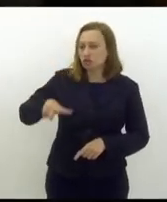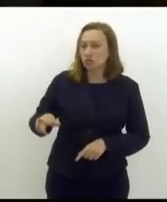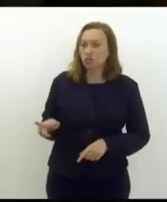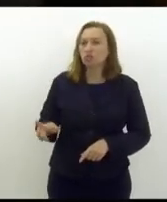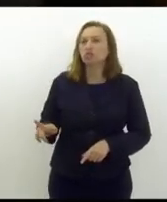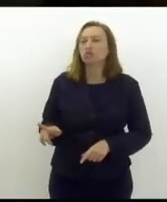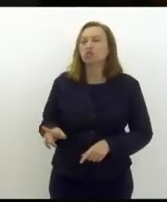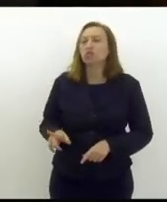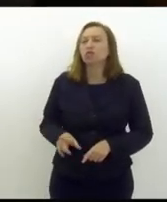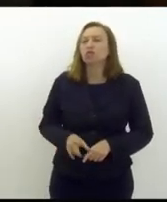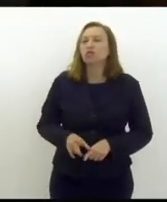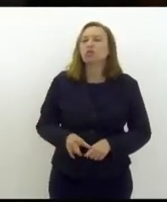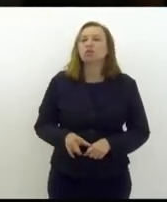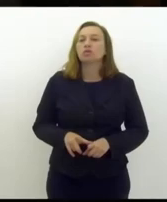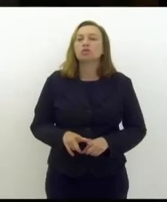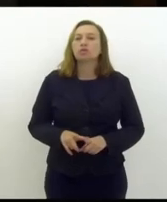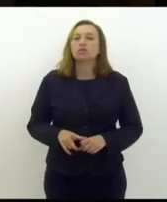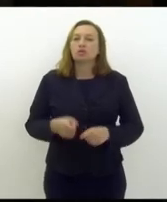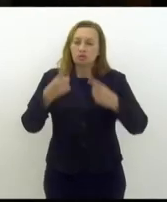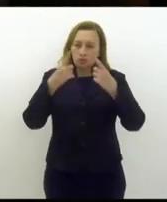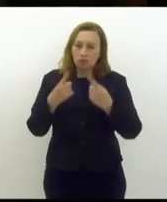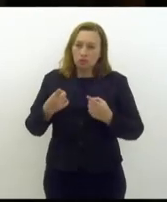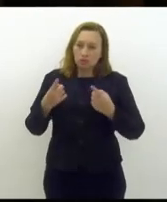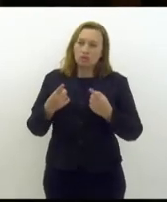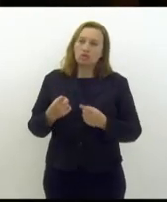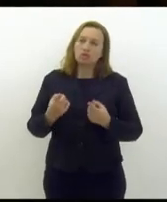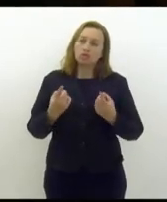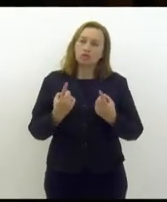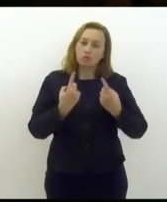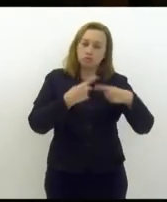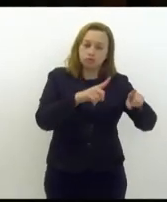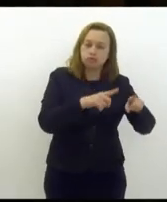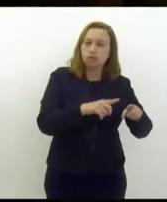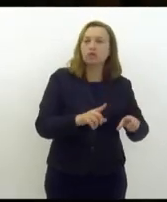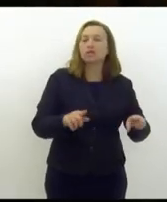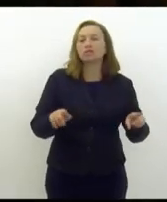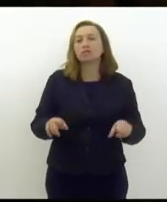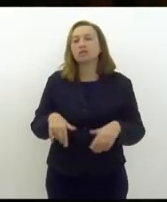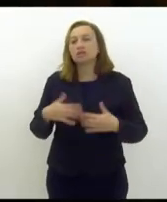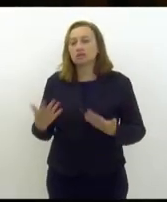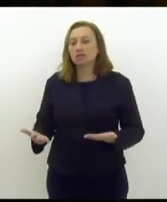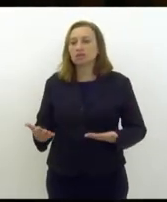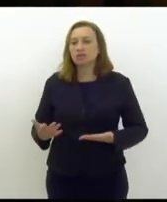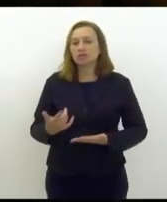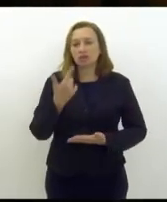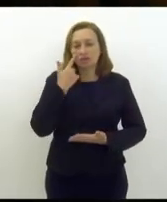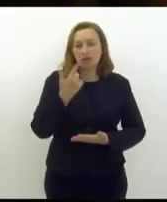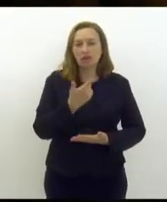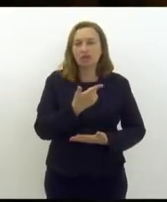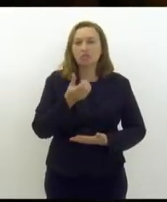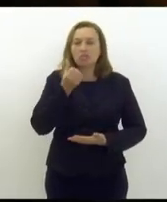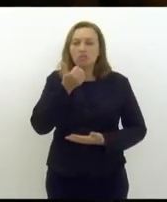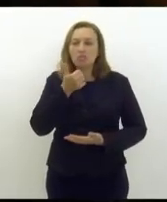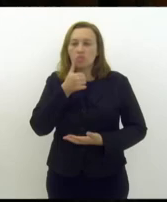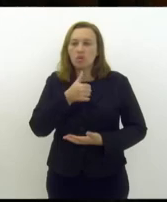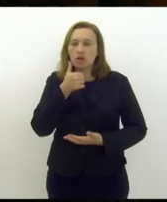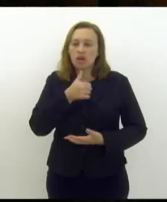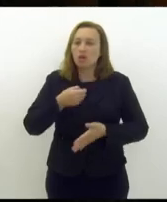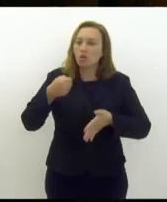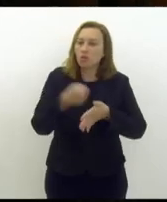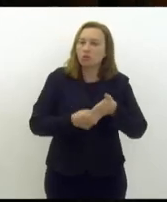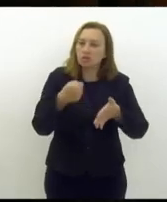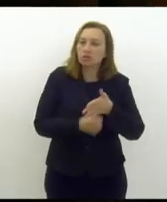tentativa de intimidação e de ameaça então a gente está tendo aí as nossas mulheres lutadoras